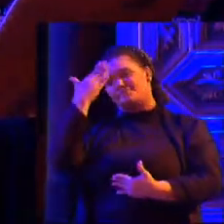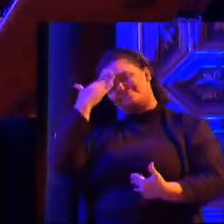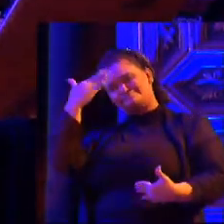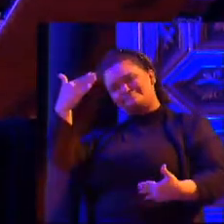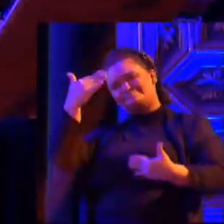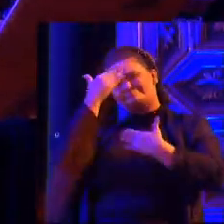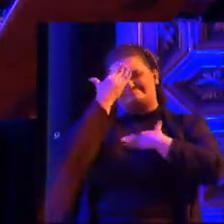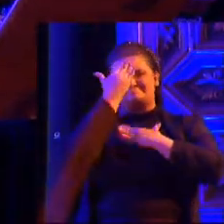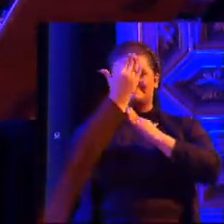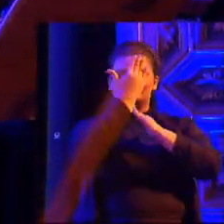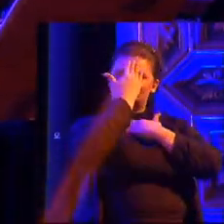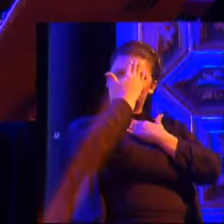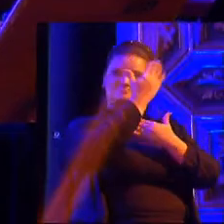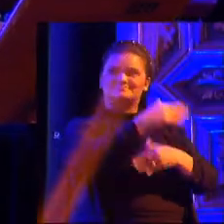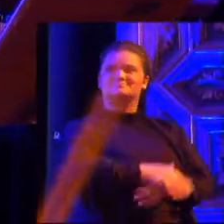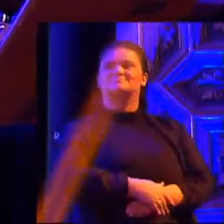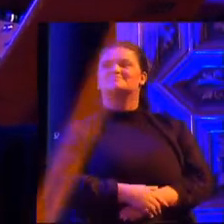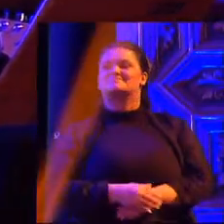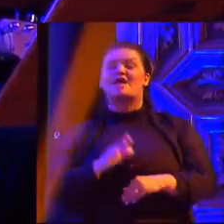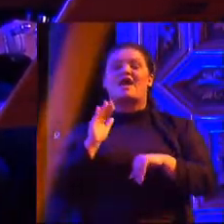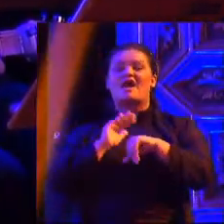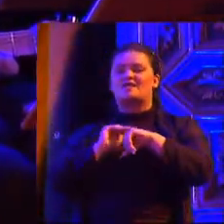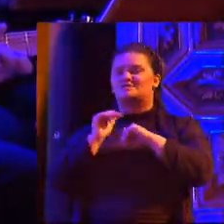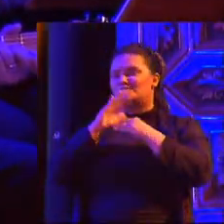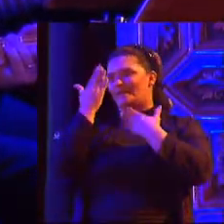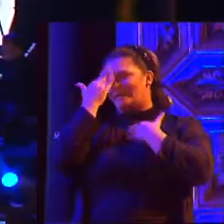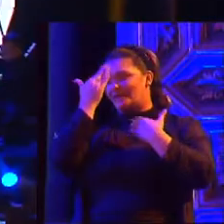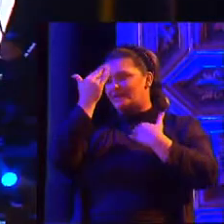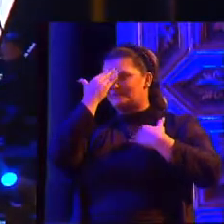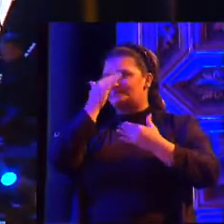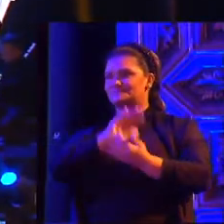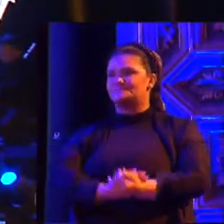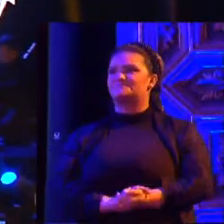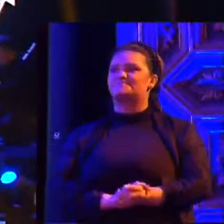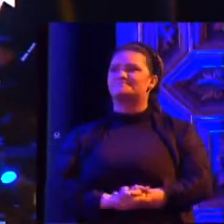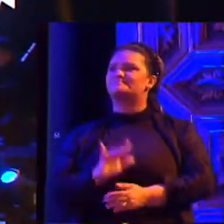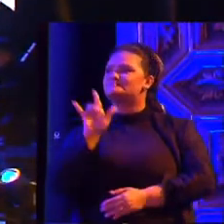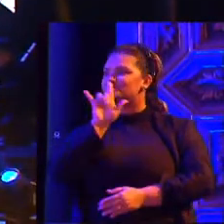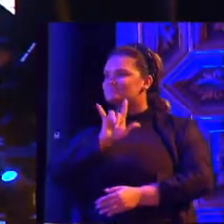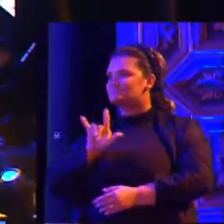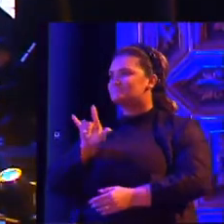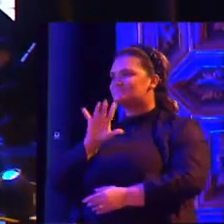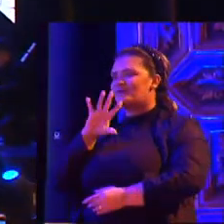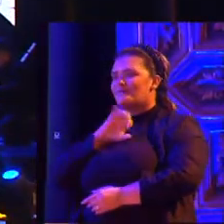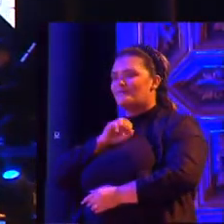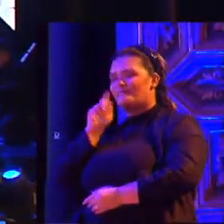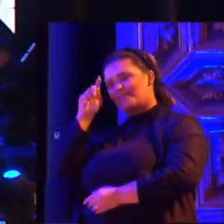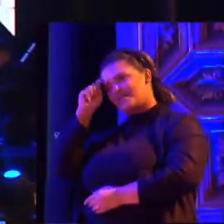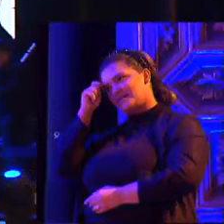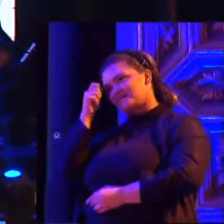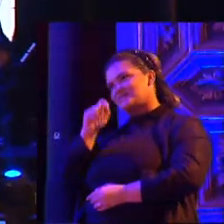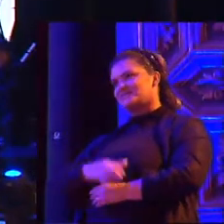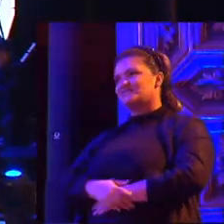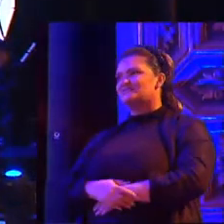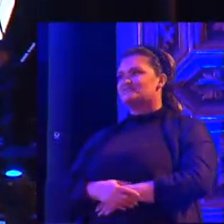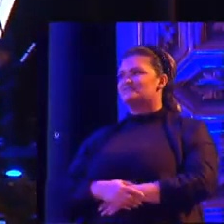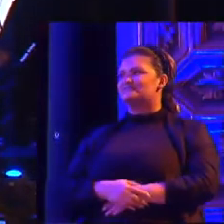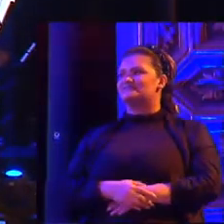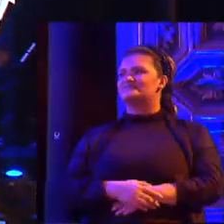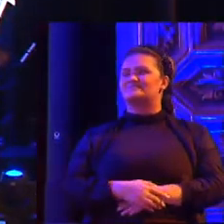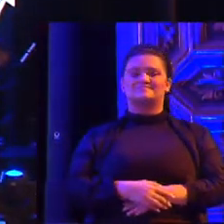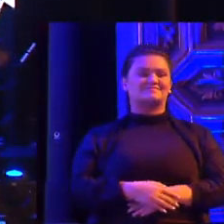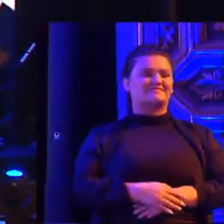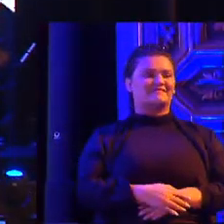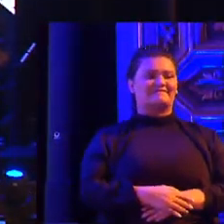Obrigadíssima. Obrigada pelo carinho. Muitíssimo obrigada. Te amo, Marisa Black. Te amo, Negrita!